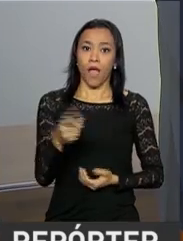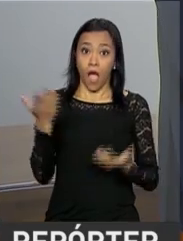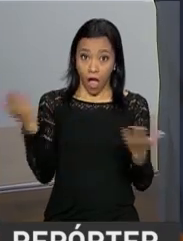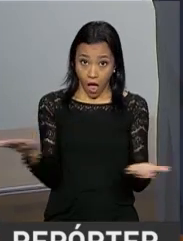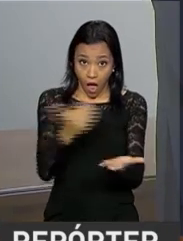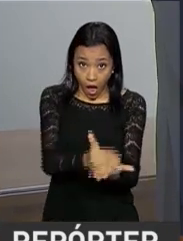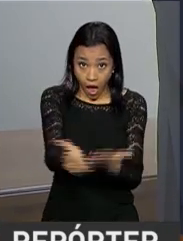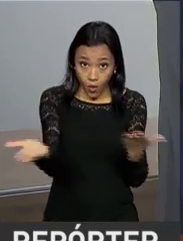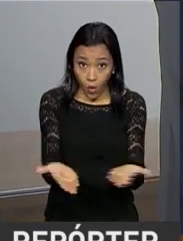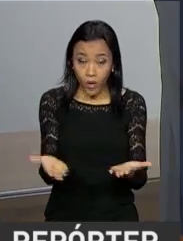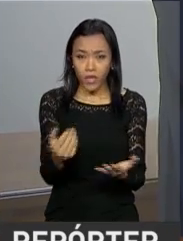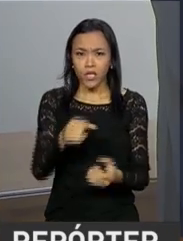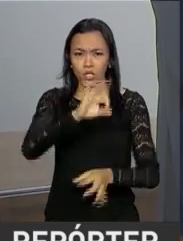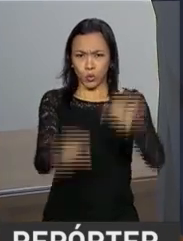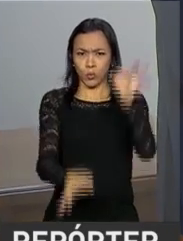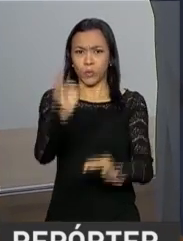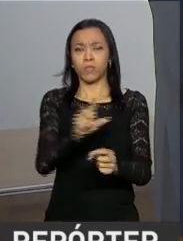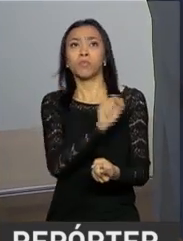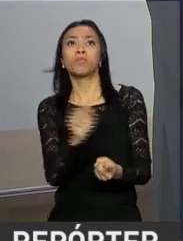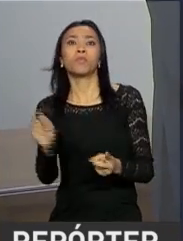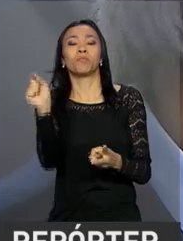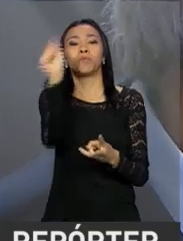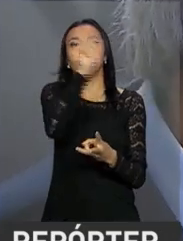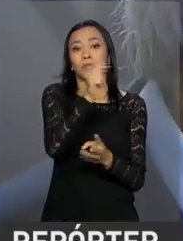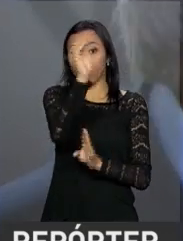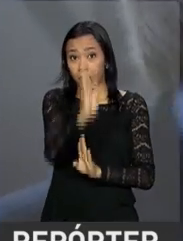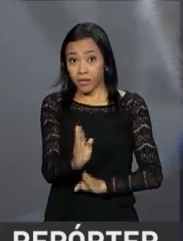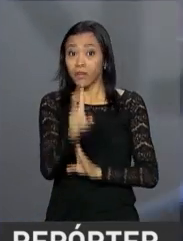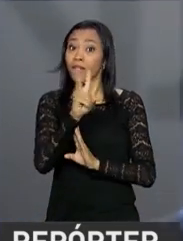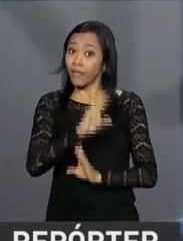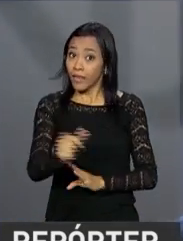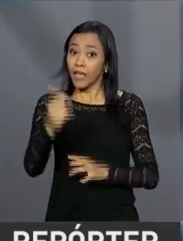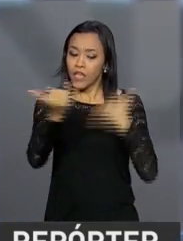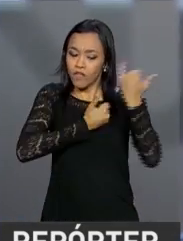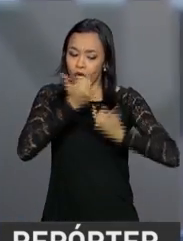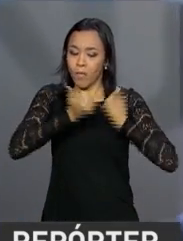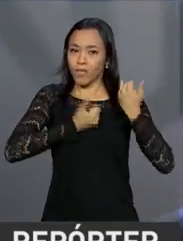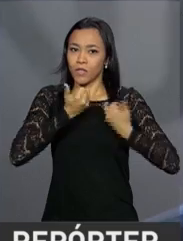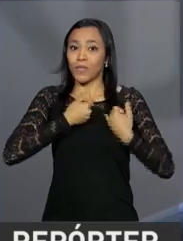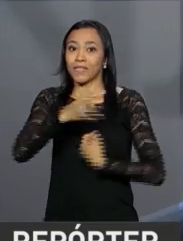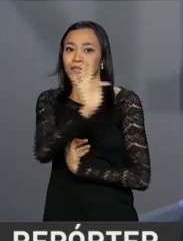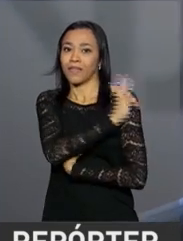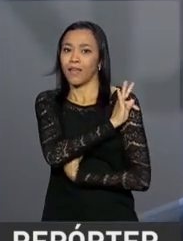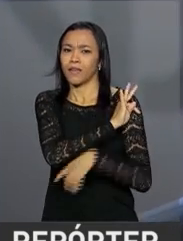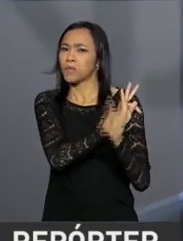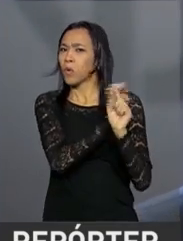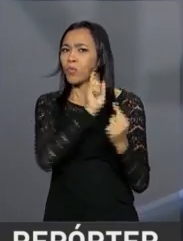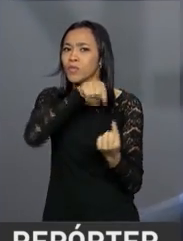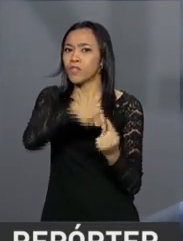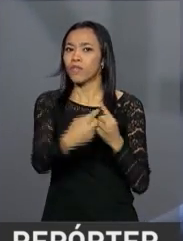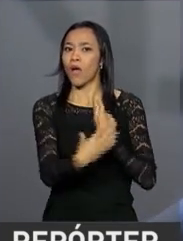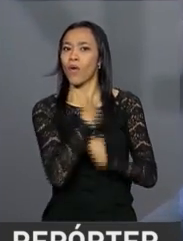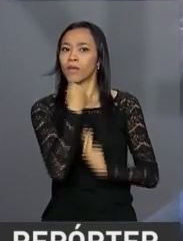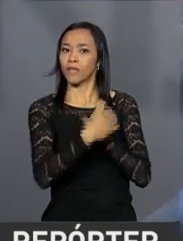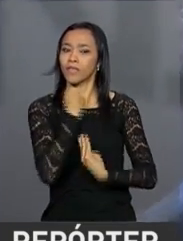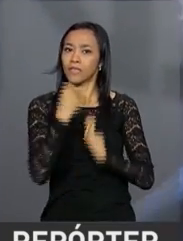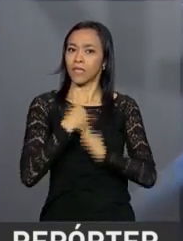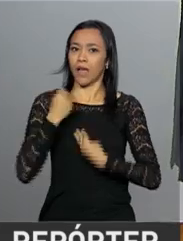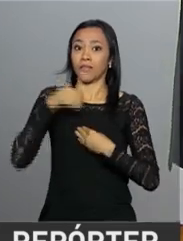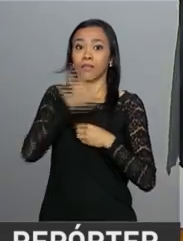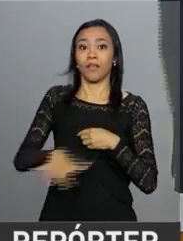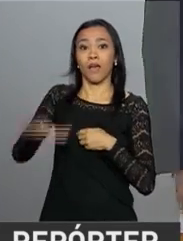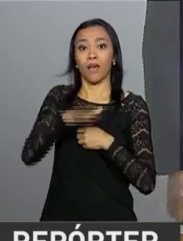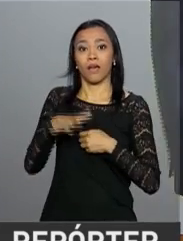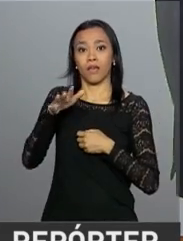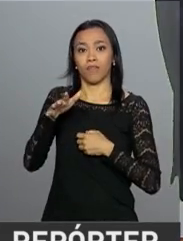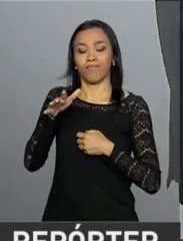agora, juízes de todo o país terão acesso a um banco de dados com informações técnicas para auxiliar no julgamento de ações ligadas à área de